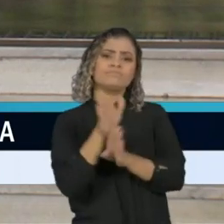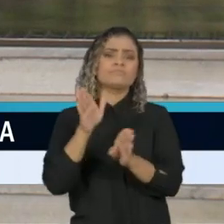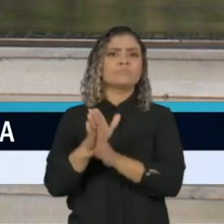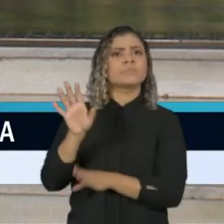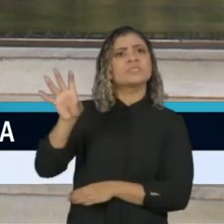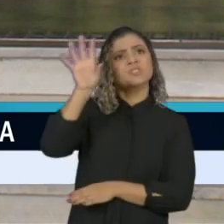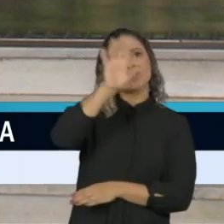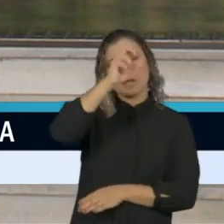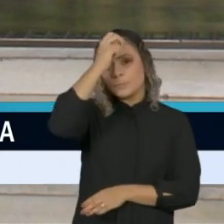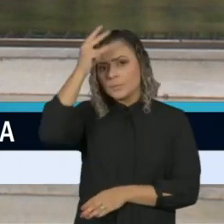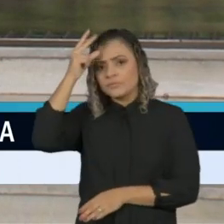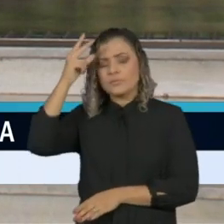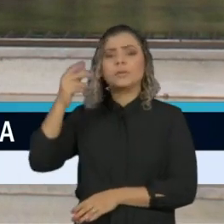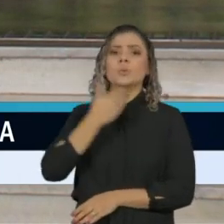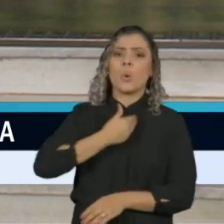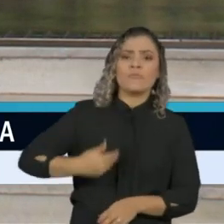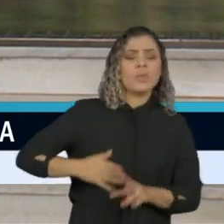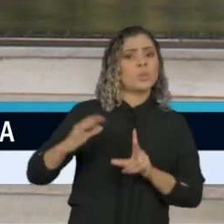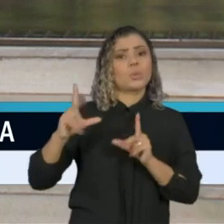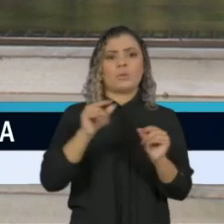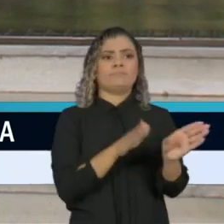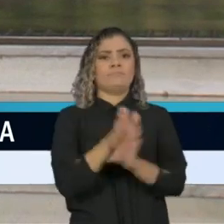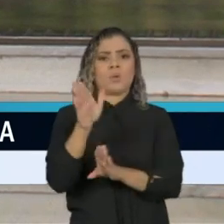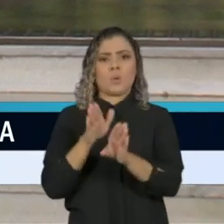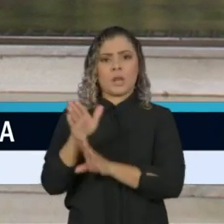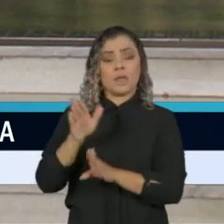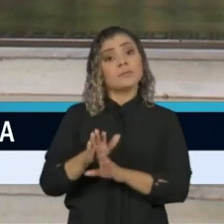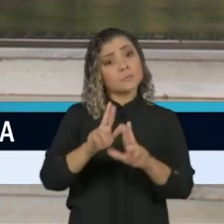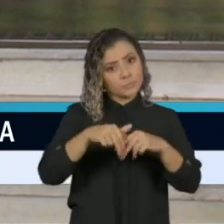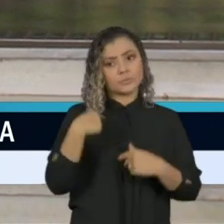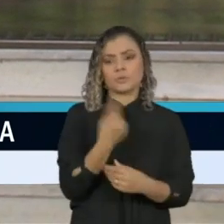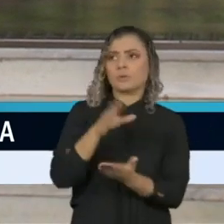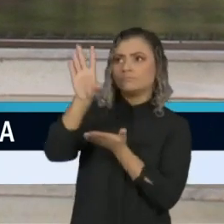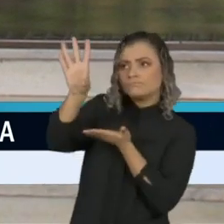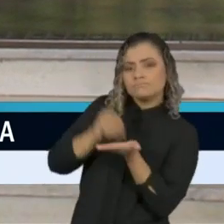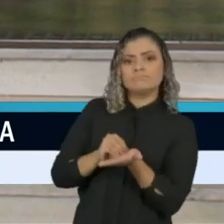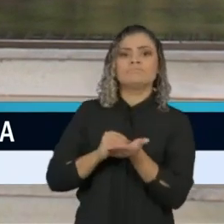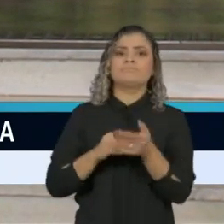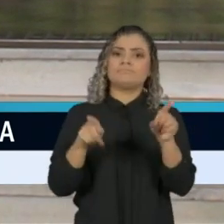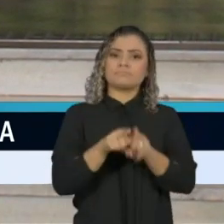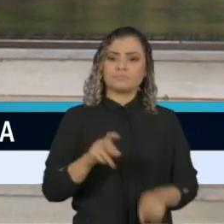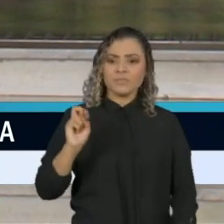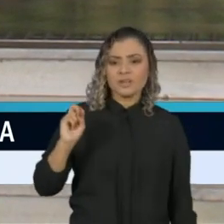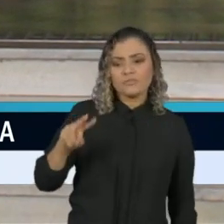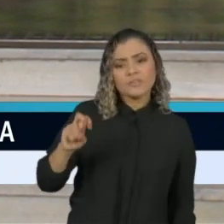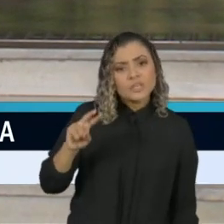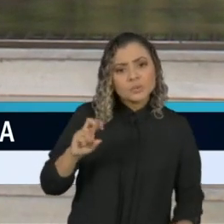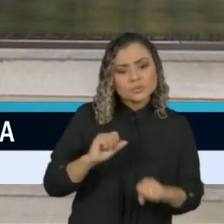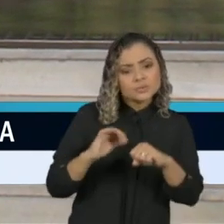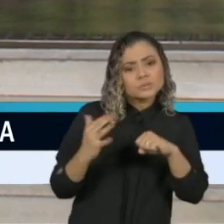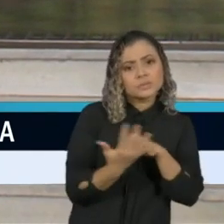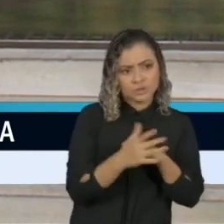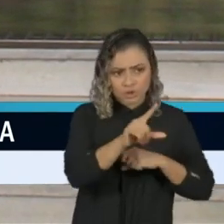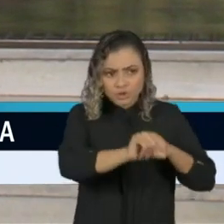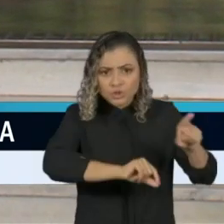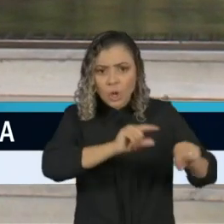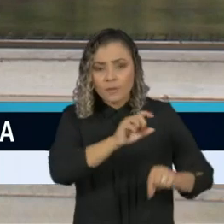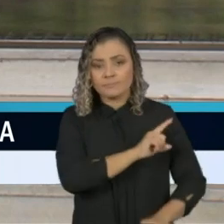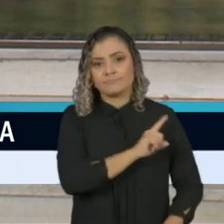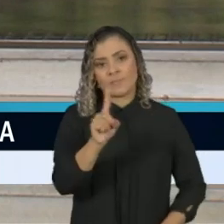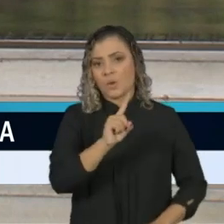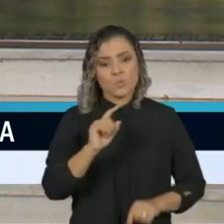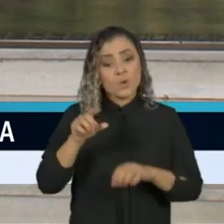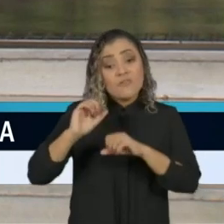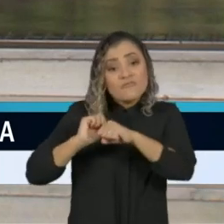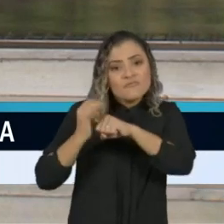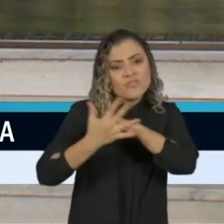províncias, prefeitos e prefeitas. Volto a repetir, o vírus não escolhe classe social